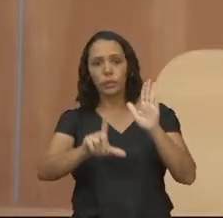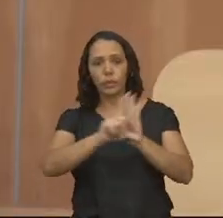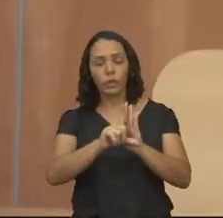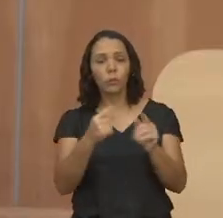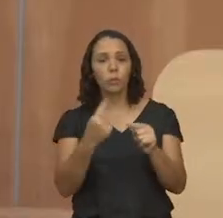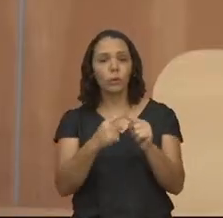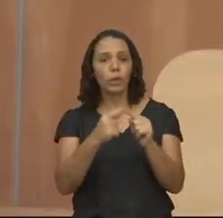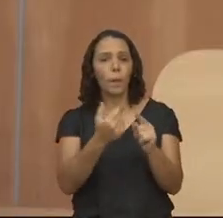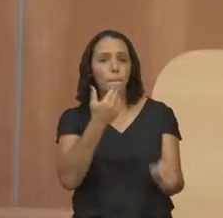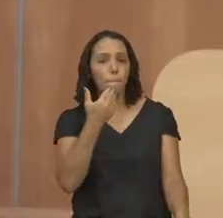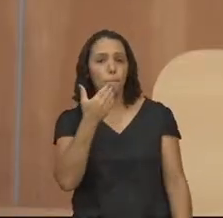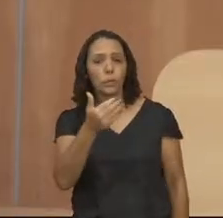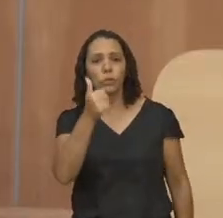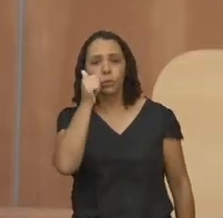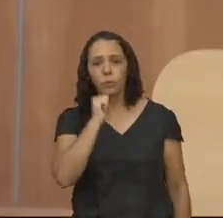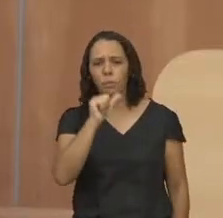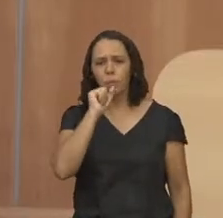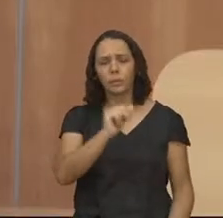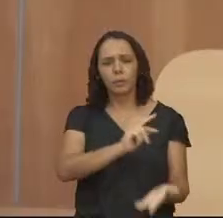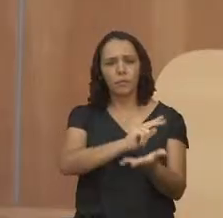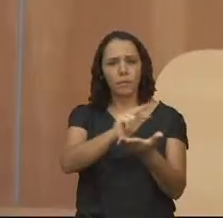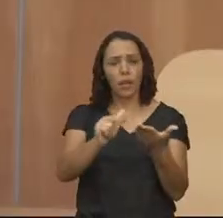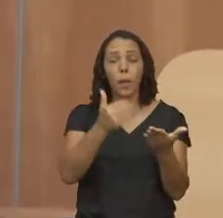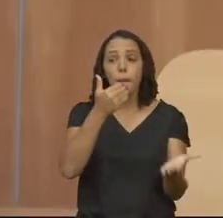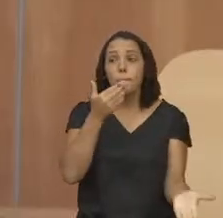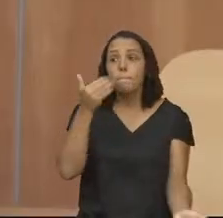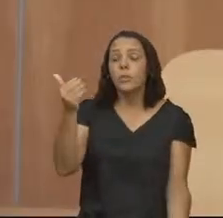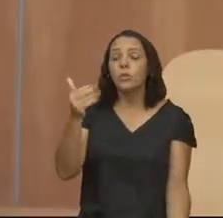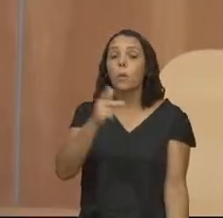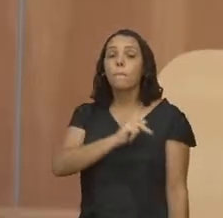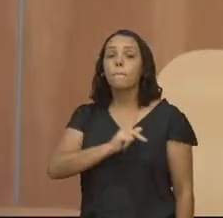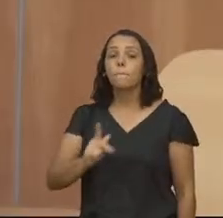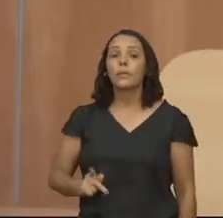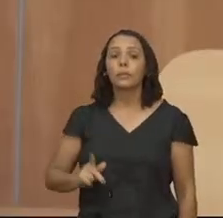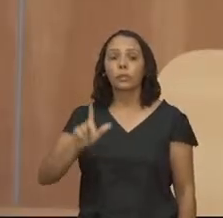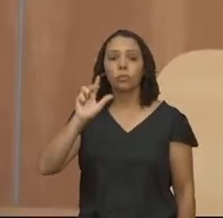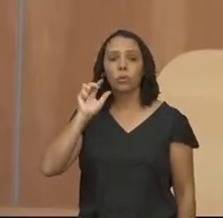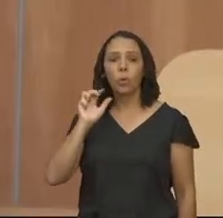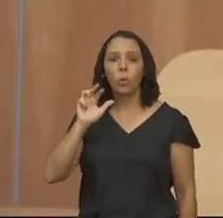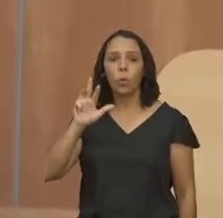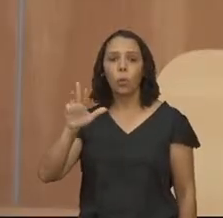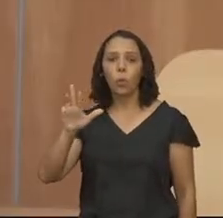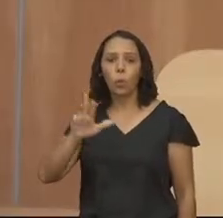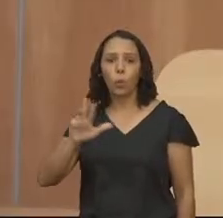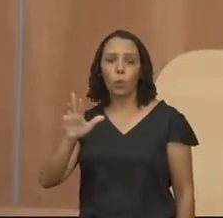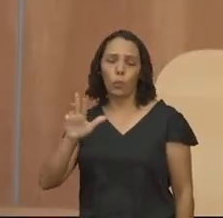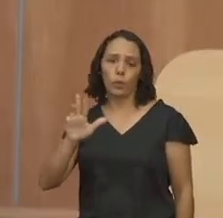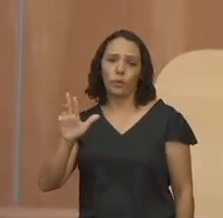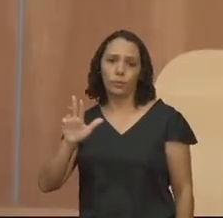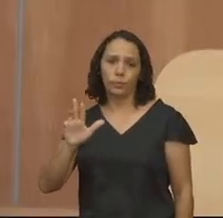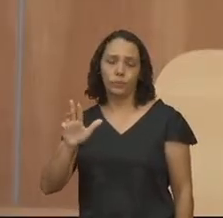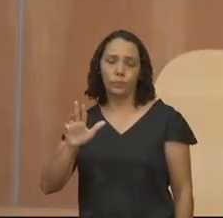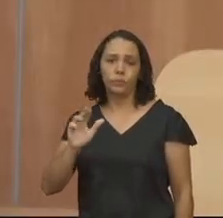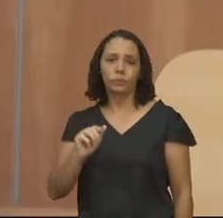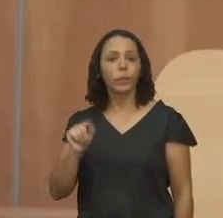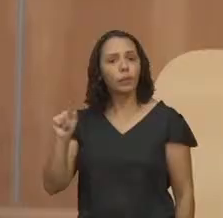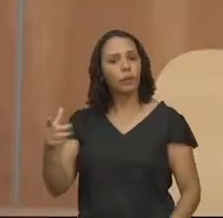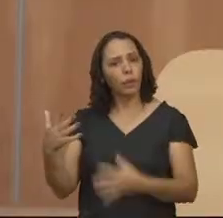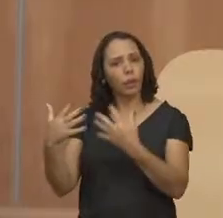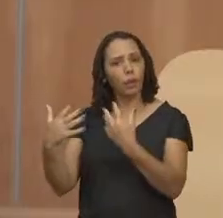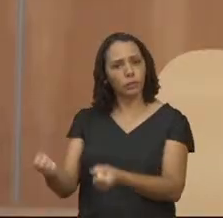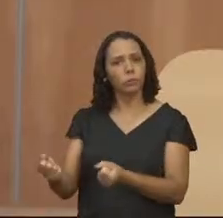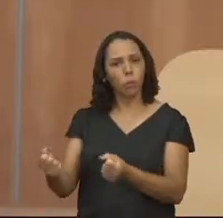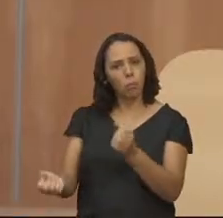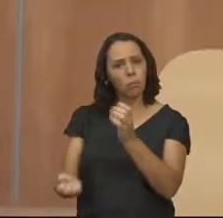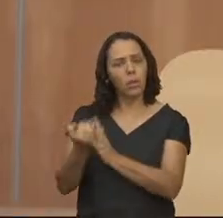foi um pedido das mães ao presidente Lula, né, que recebeu todas as organizações e nasceu essa lei aqui